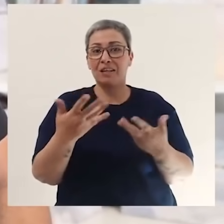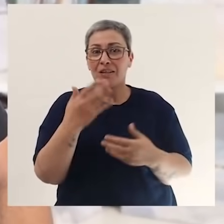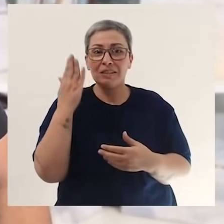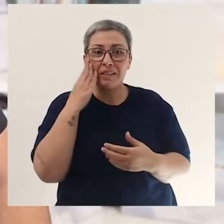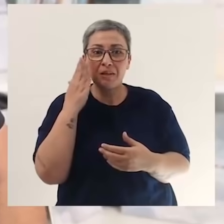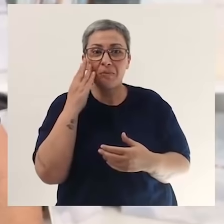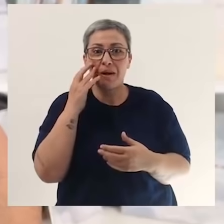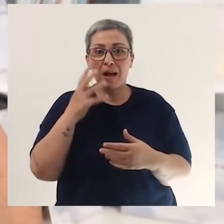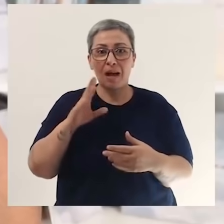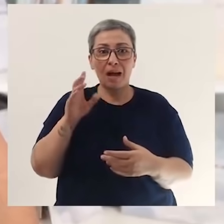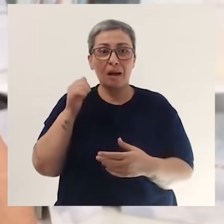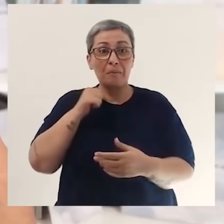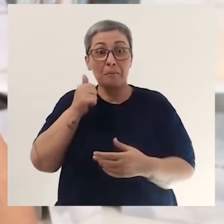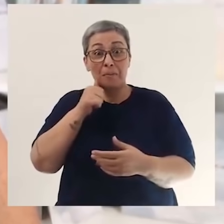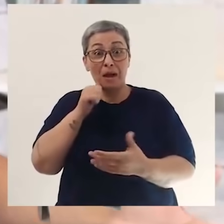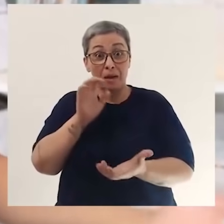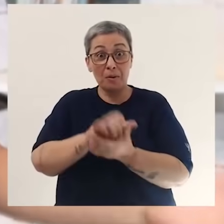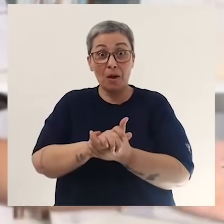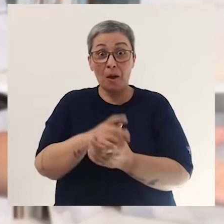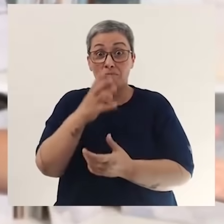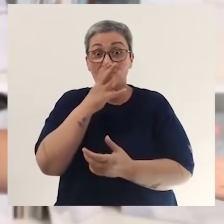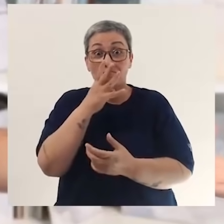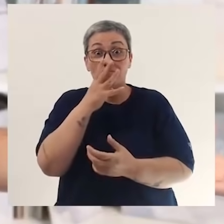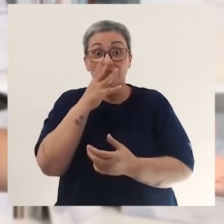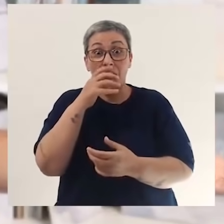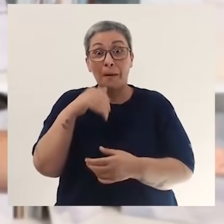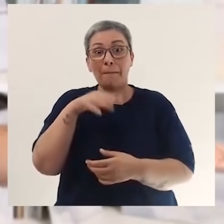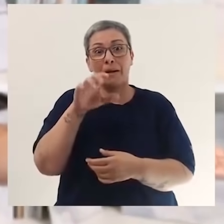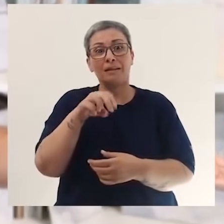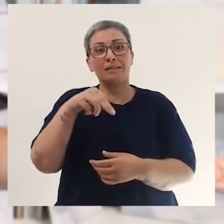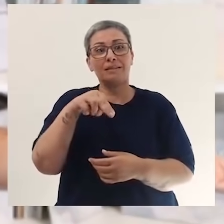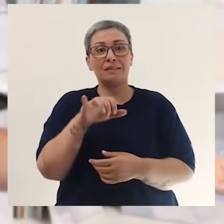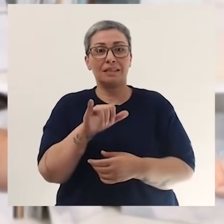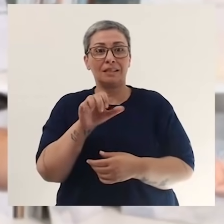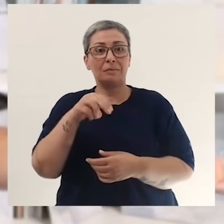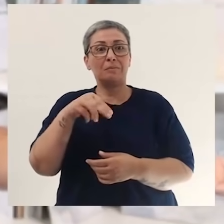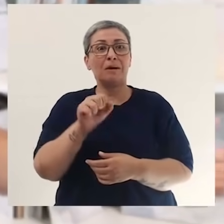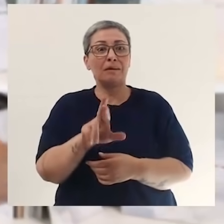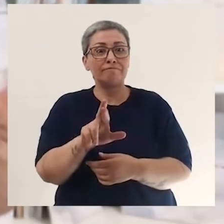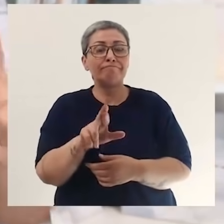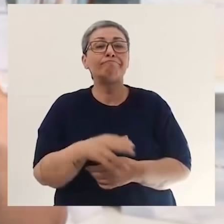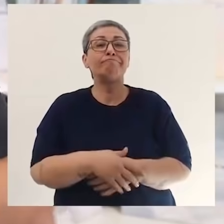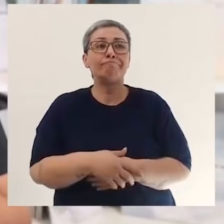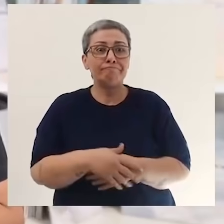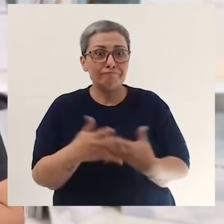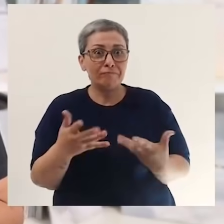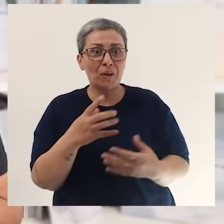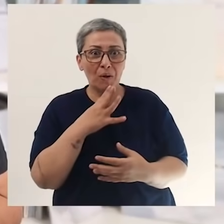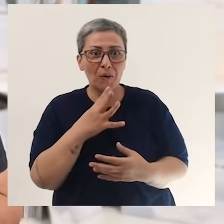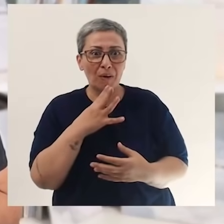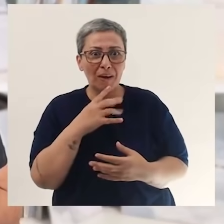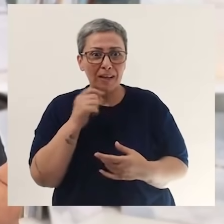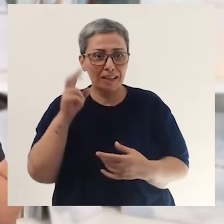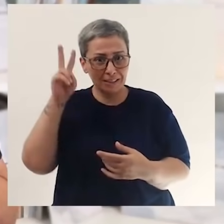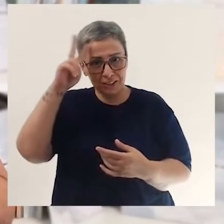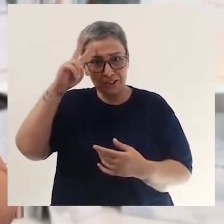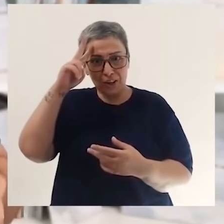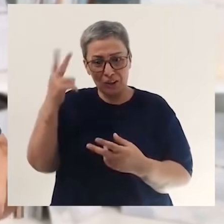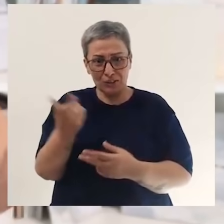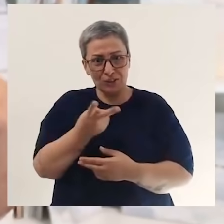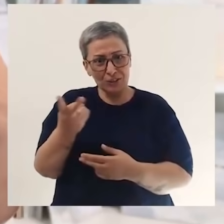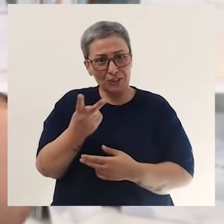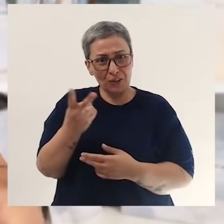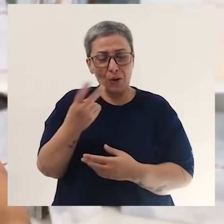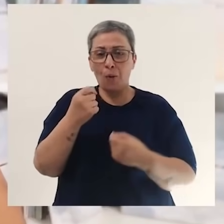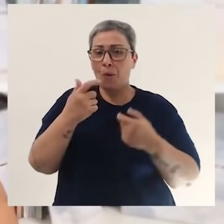minha esposa admira ainda mais? O Neymar. Você conhece a história deles? Ou seja,